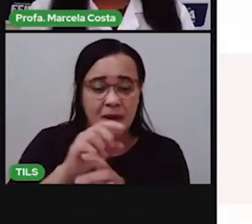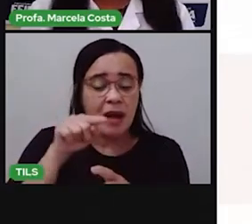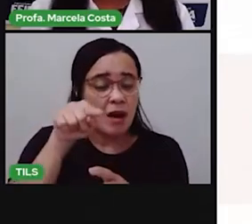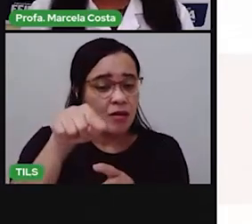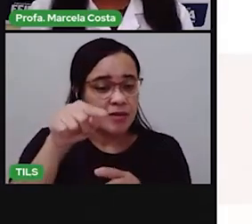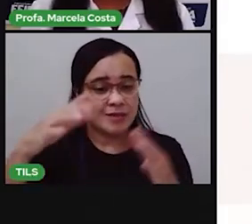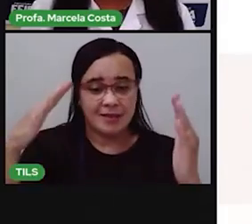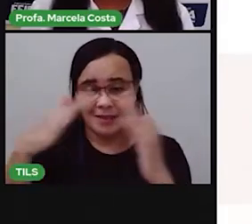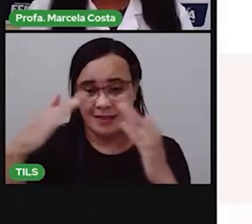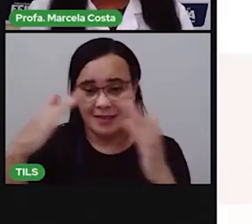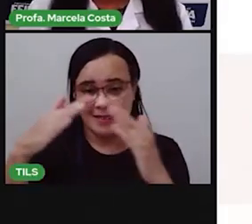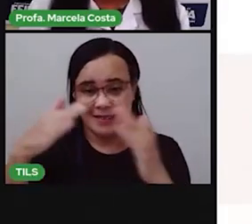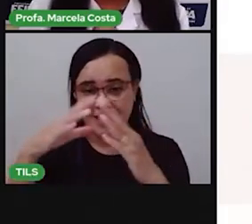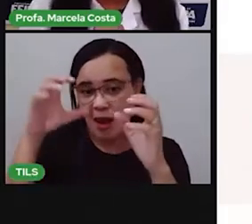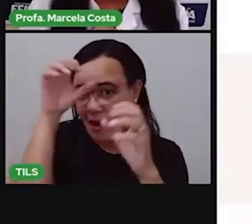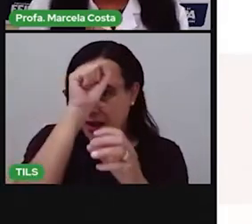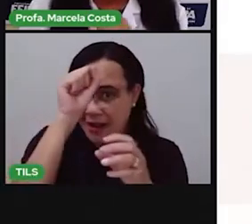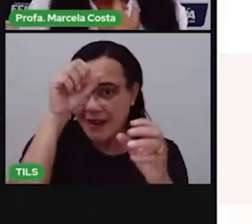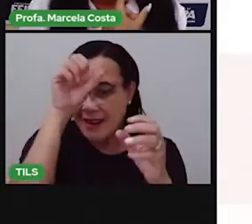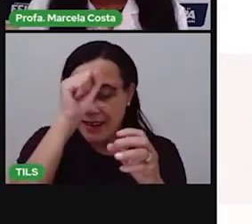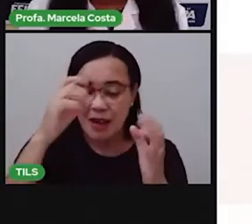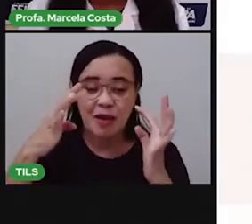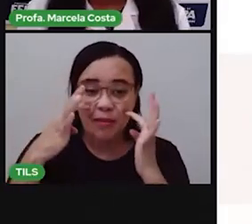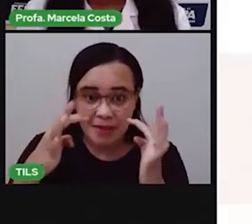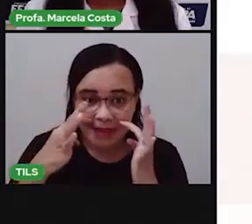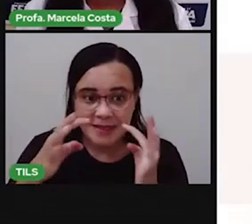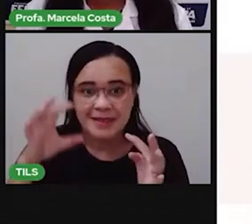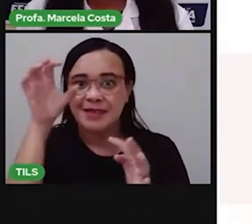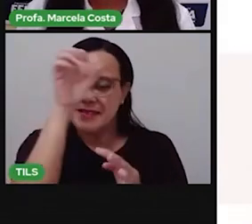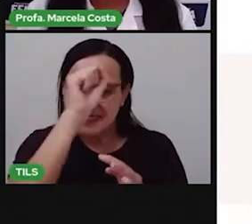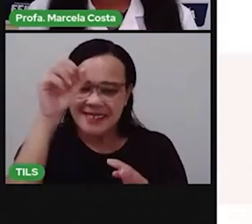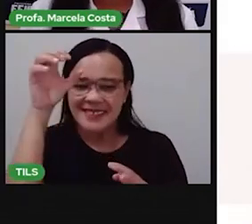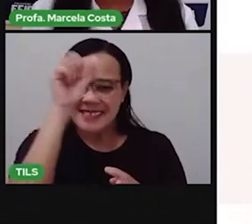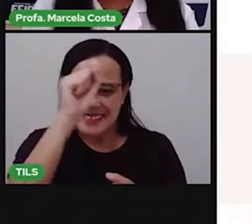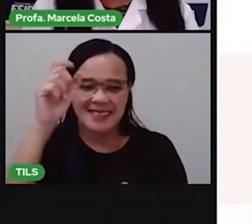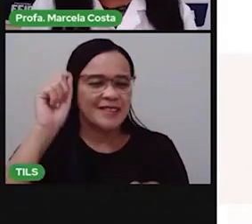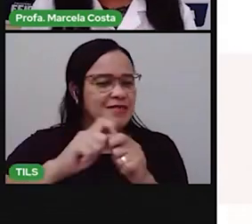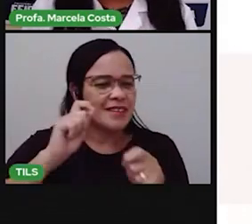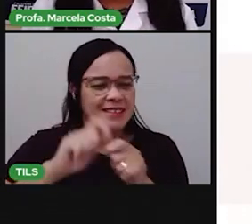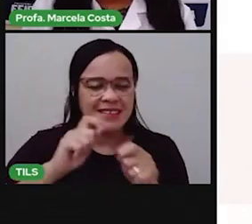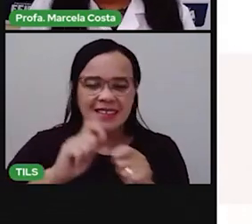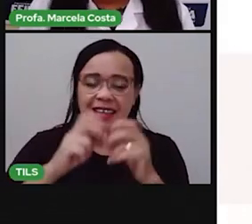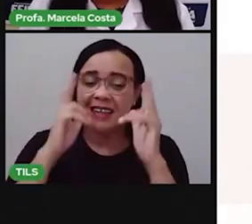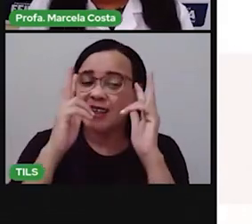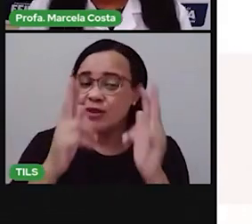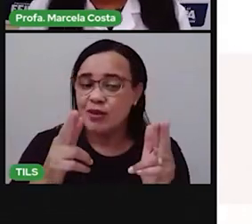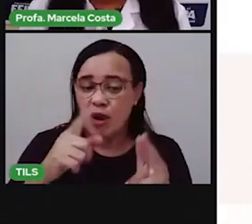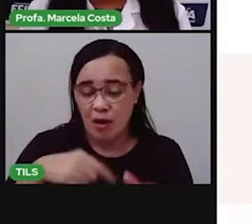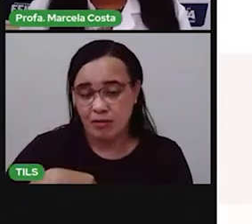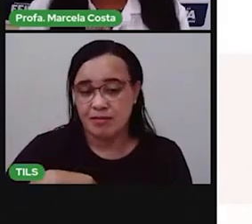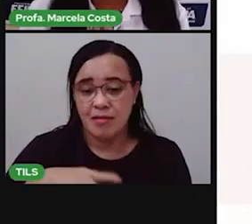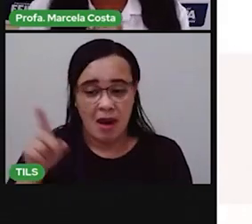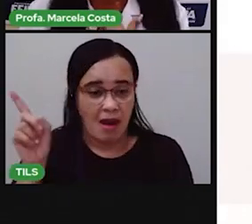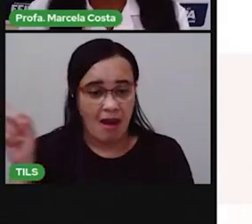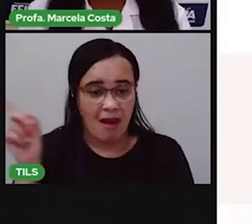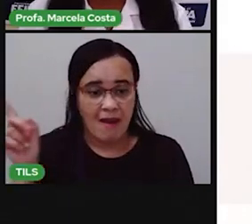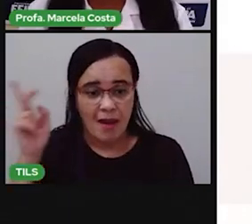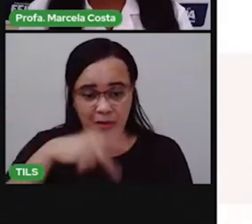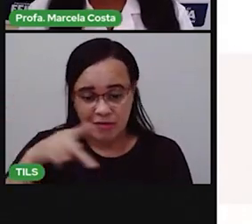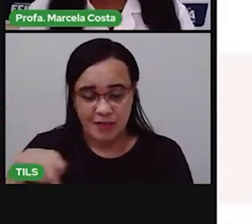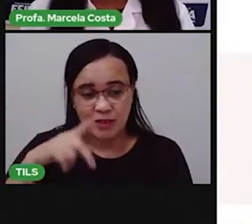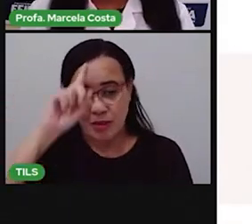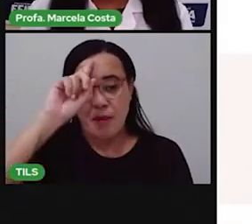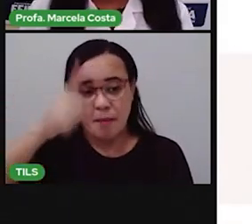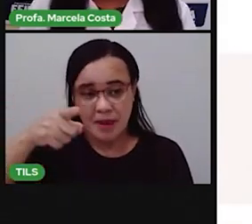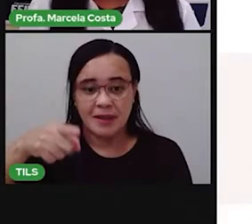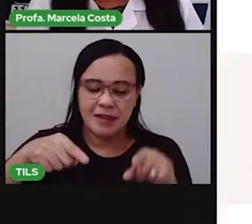de casa vai ser meu aprendiz. Vai fazer as coisas que eu